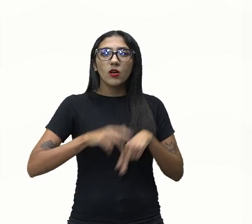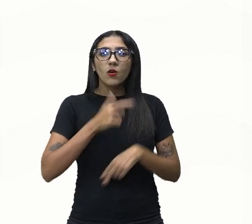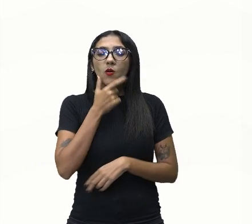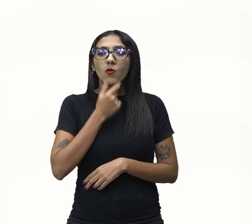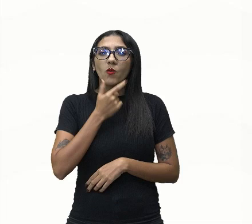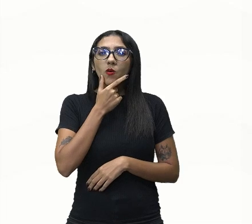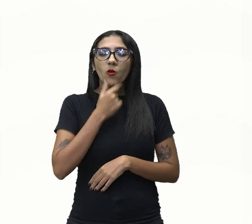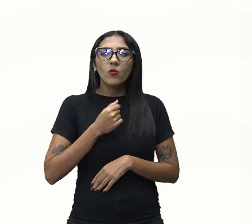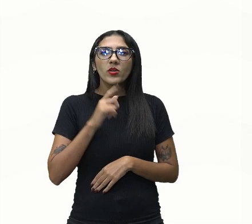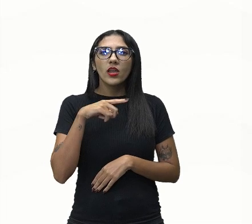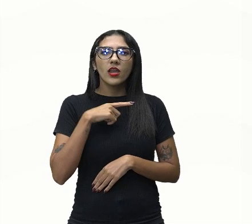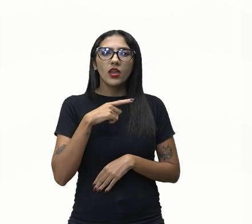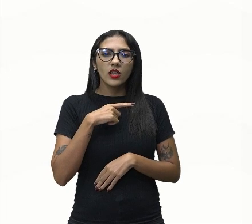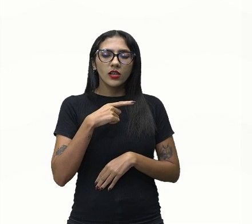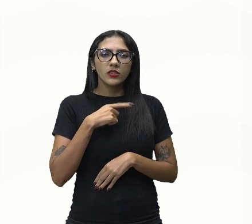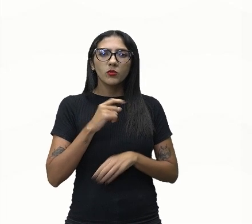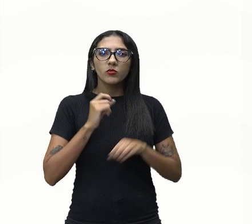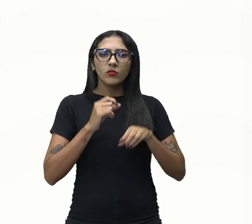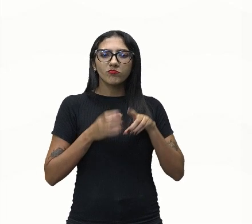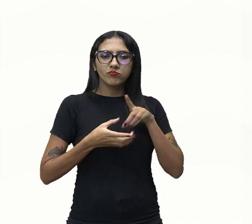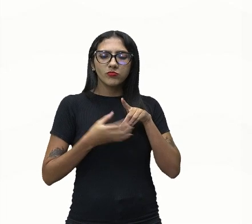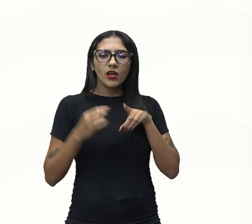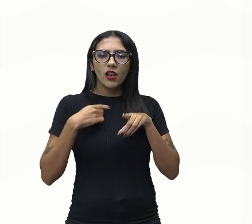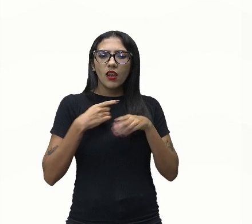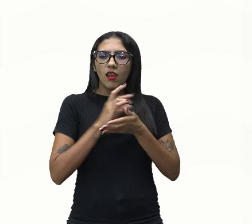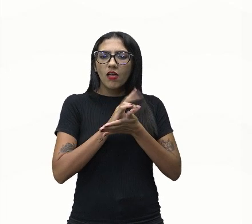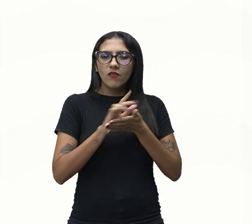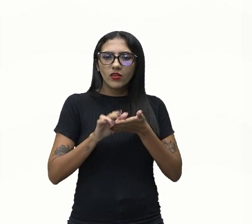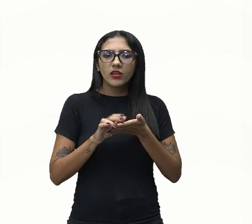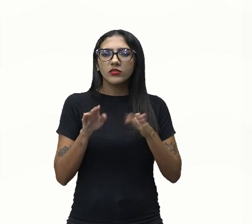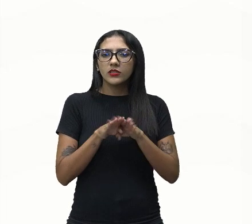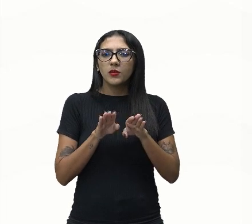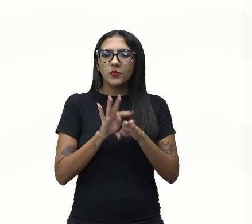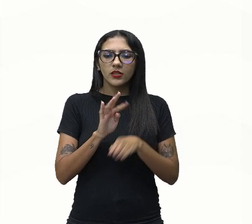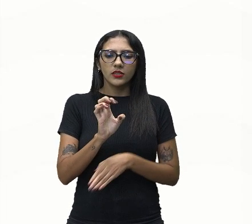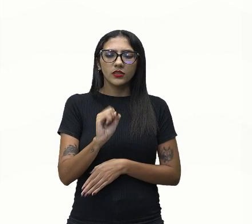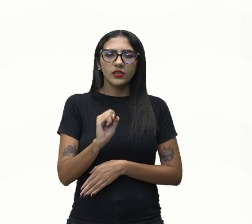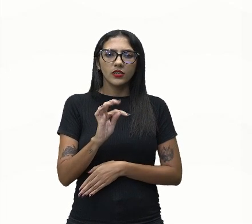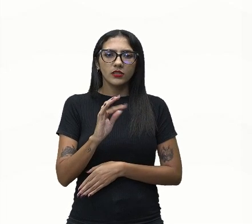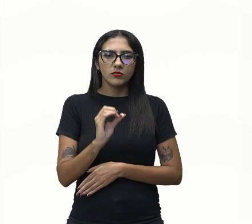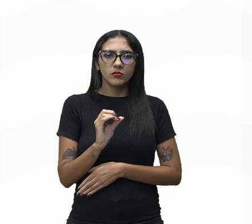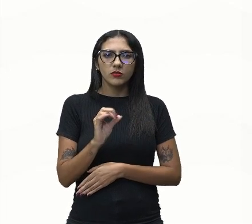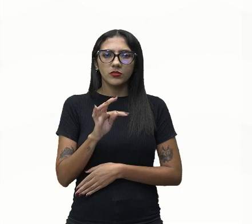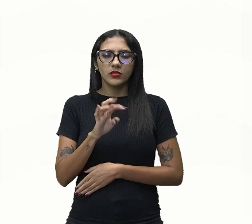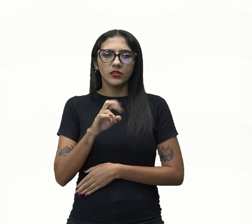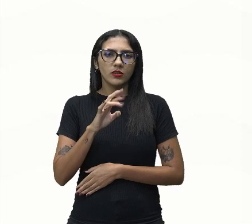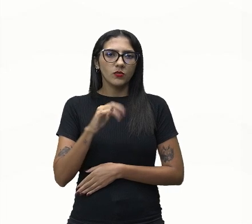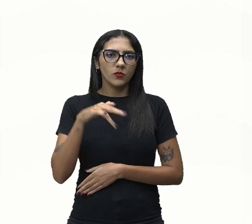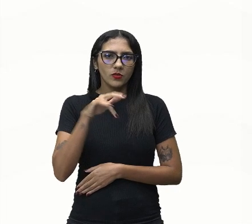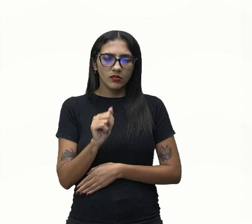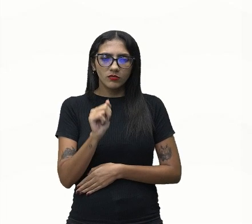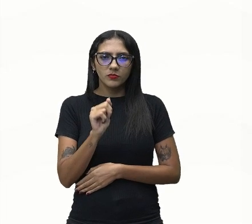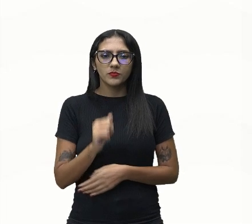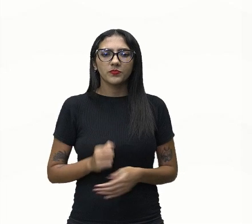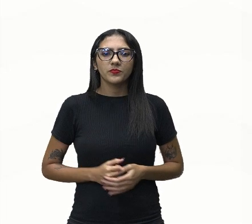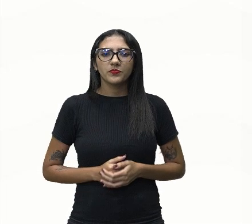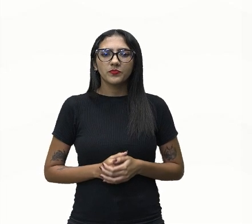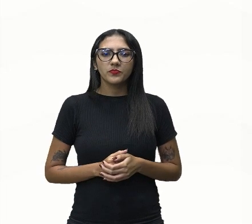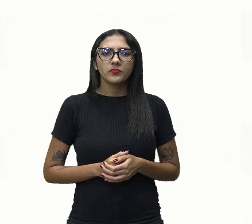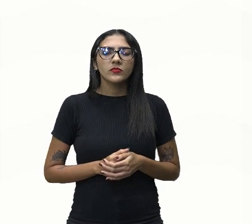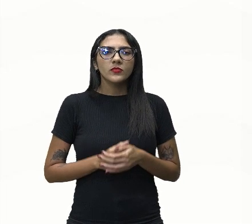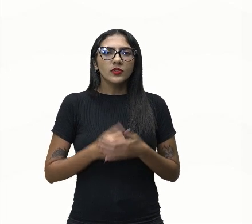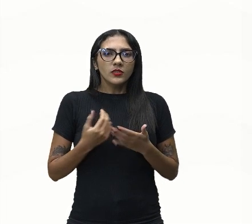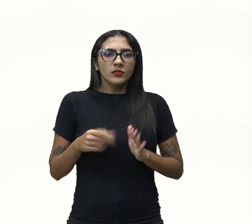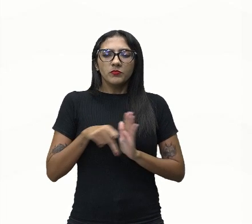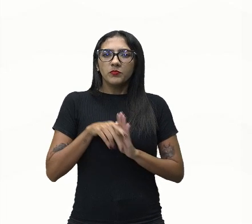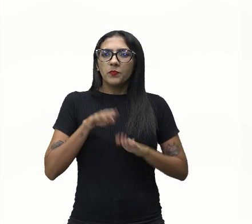masculino, eles produzem diversos hormônios, dentre eles a testosterona, tá bom? Então, as glândulas